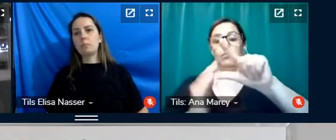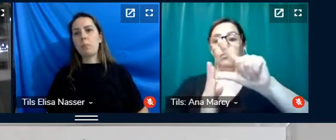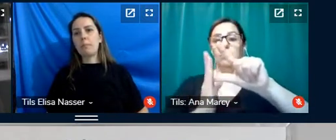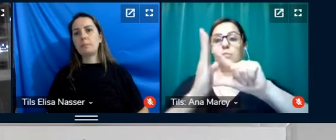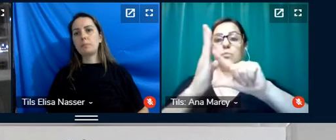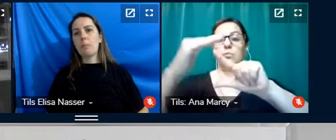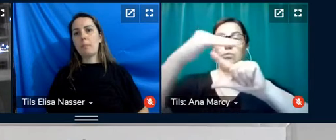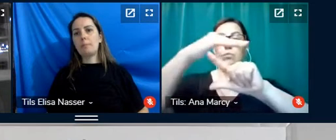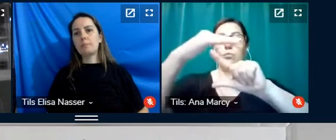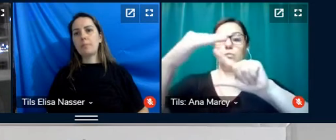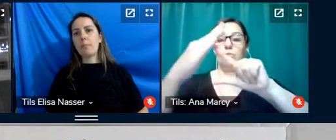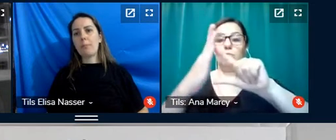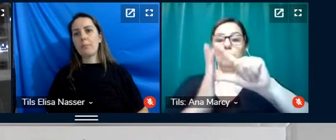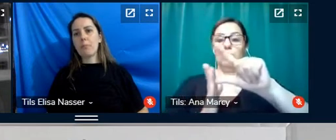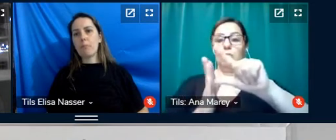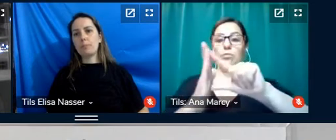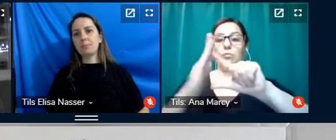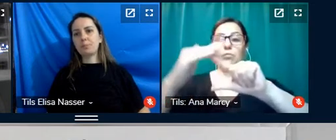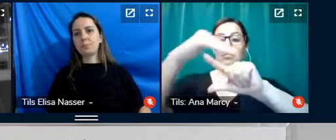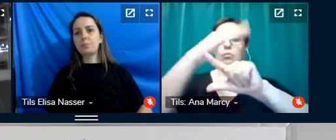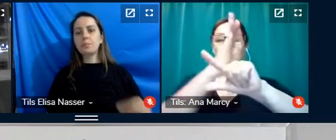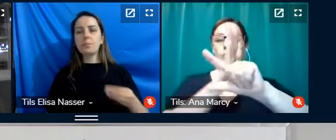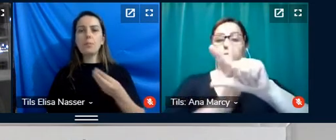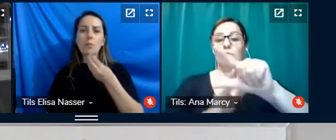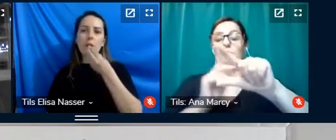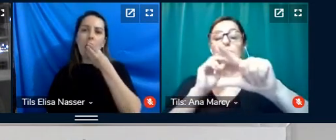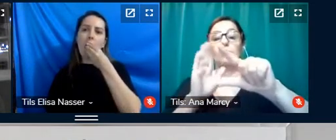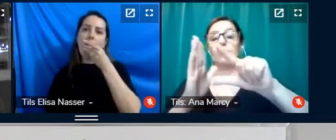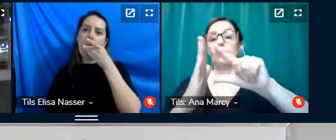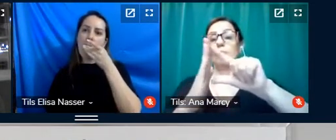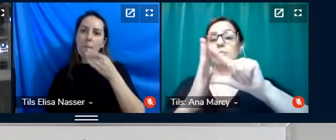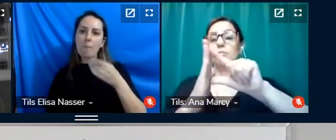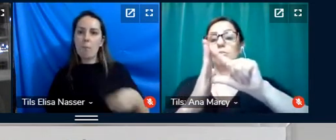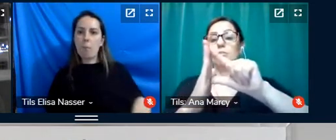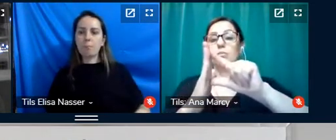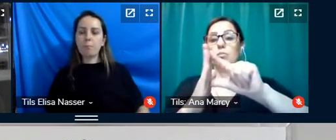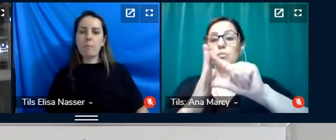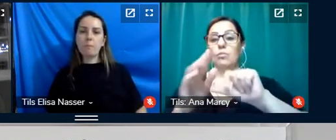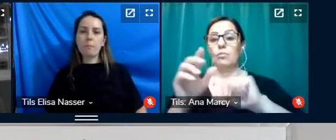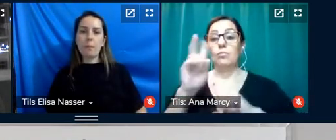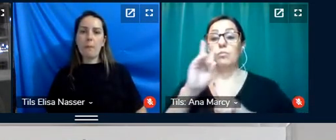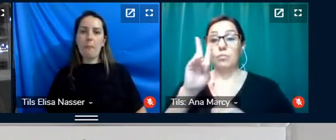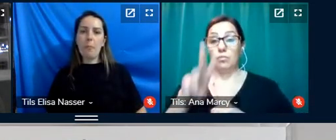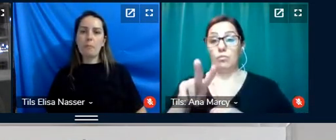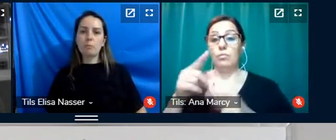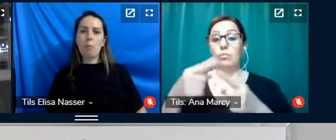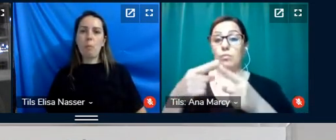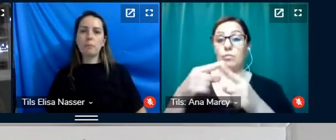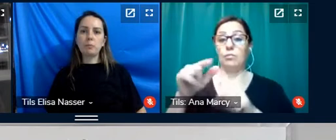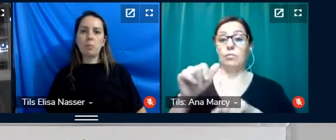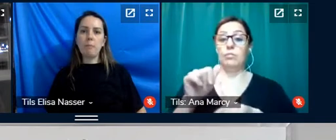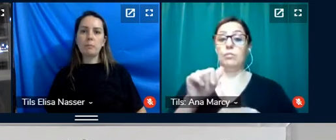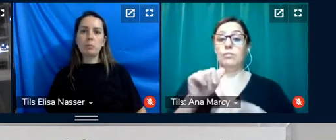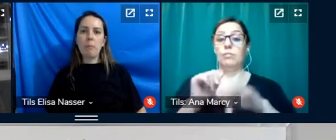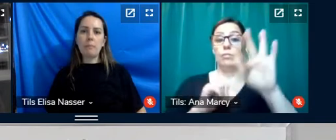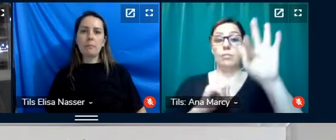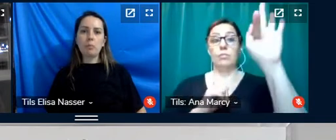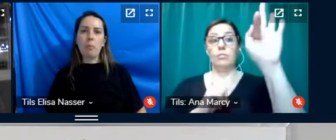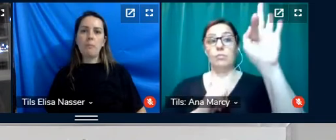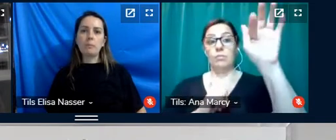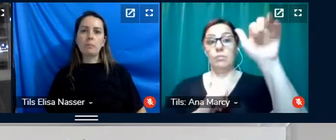Então, não importa, isso é uma dúvida que eu vejo muito acontecer. Não é porque o Fy está desse